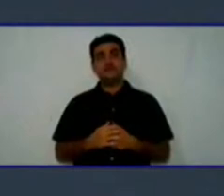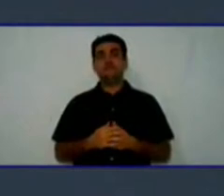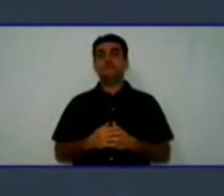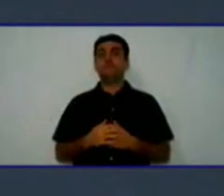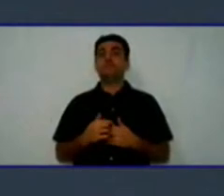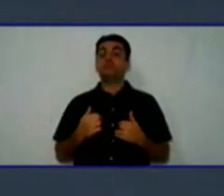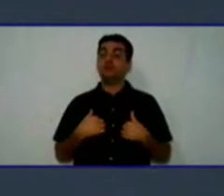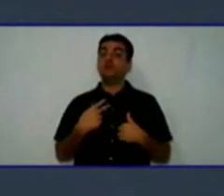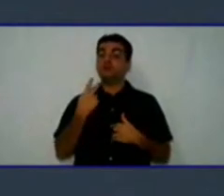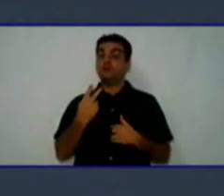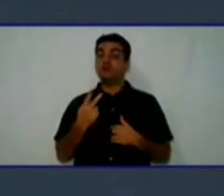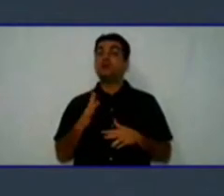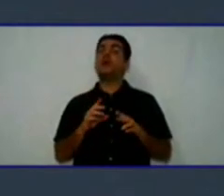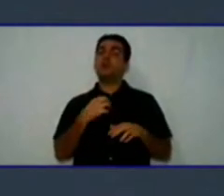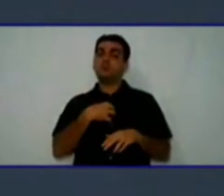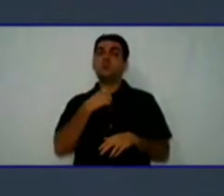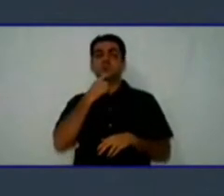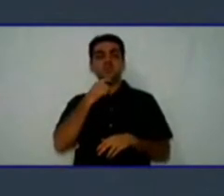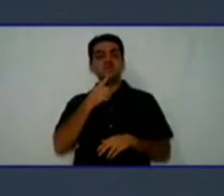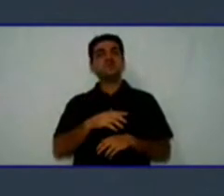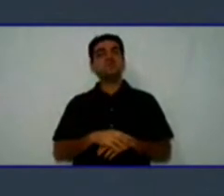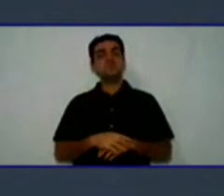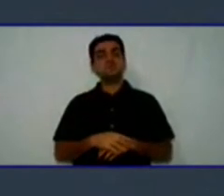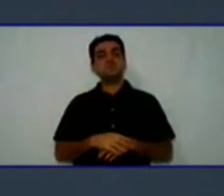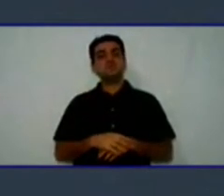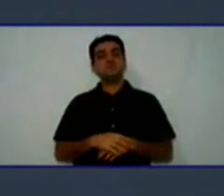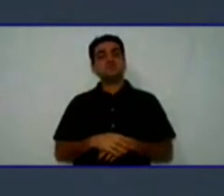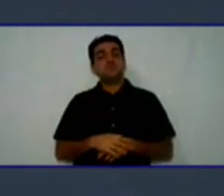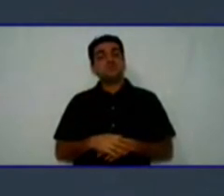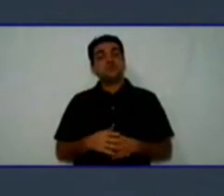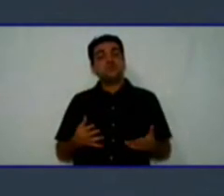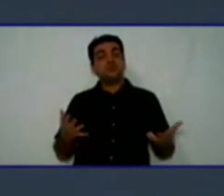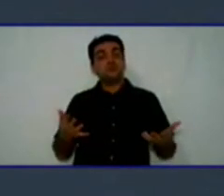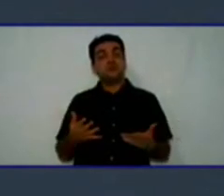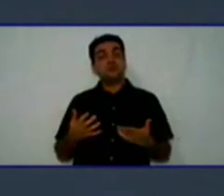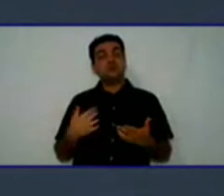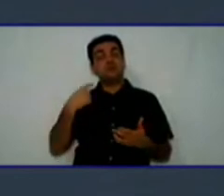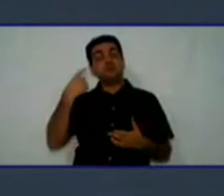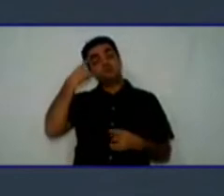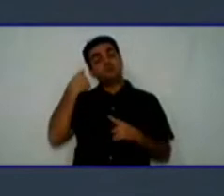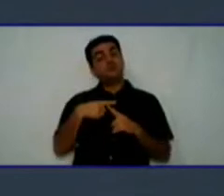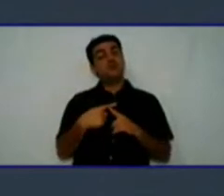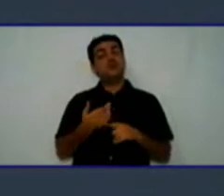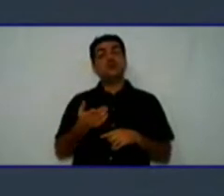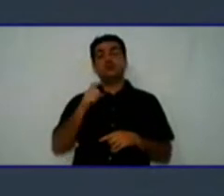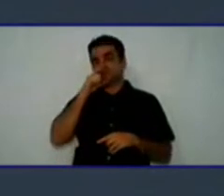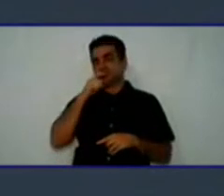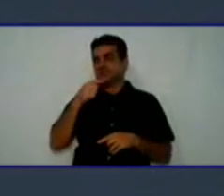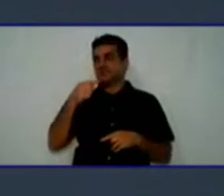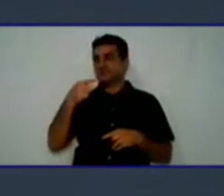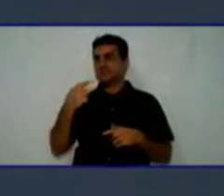eu confesso mesmo a dúvida diante da hipótese concreta, né? Porque sua excelência